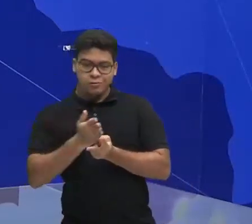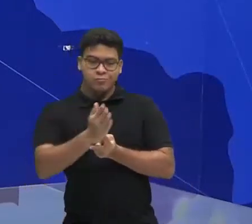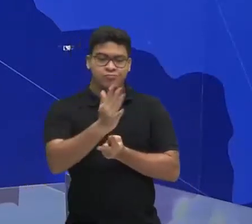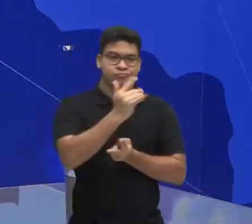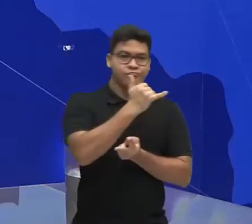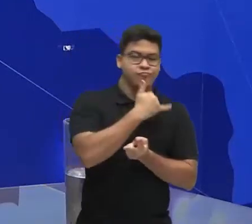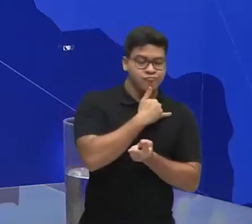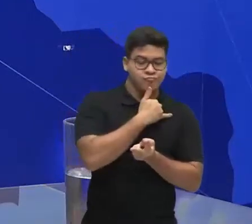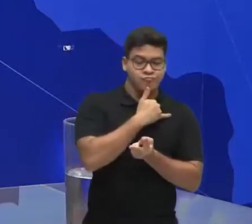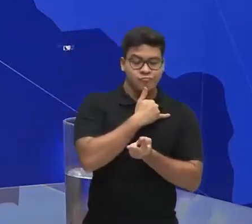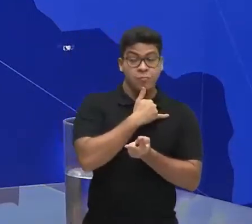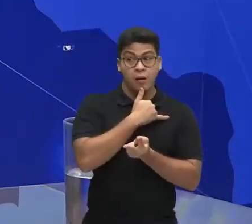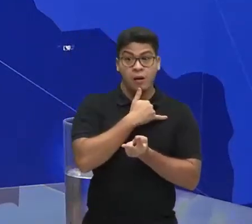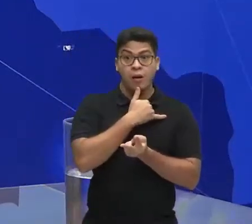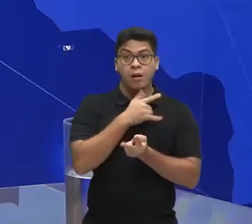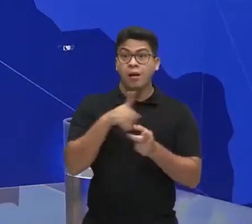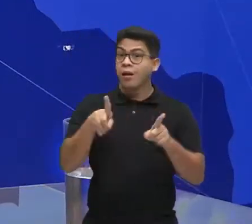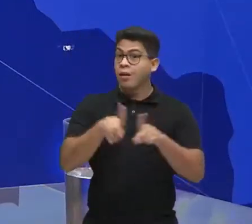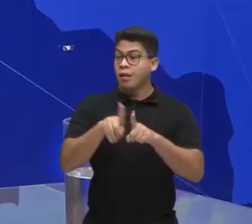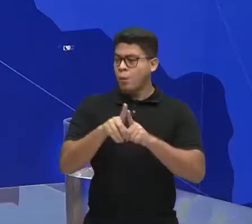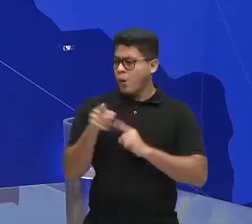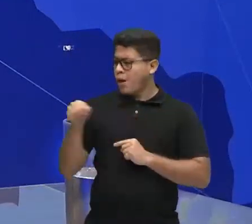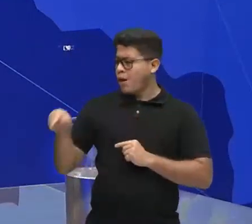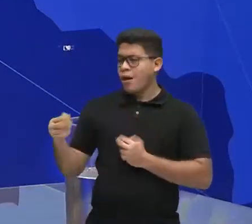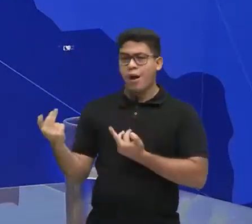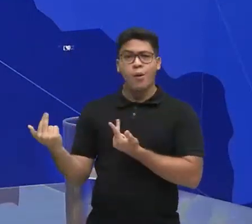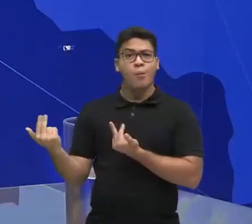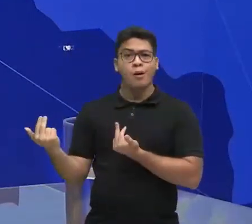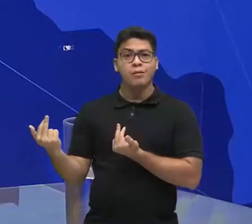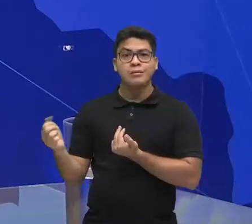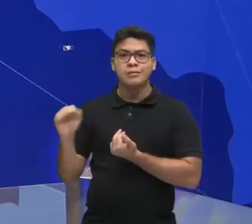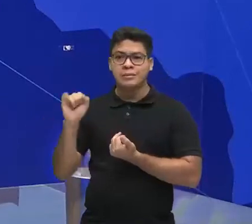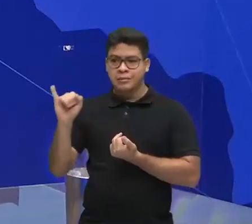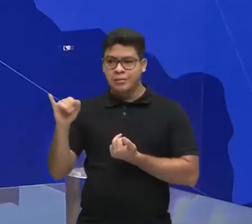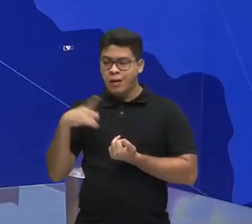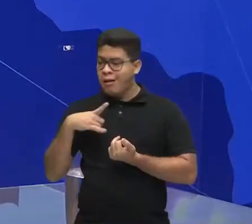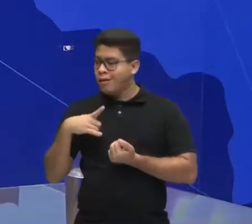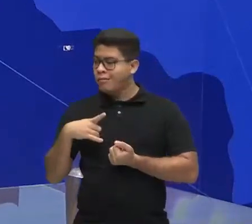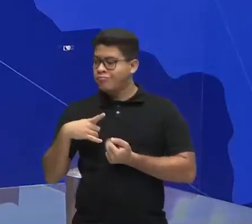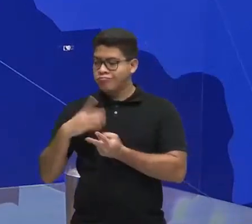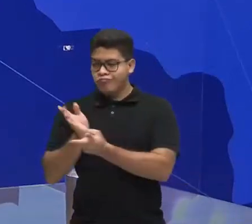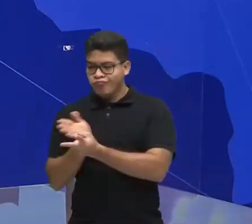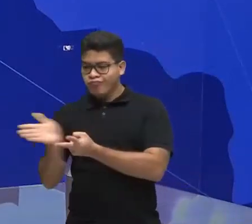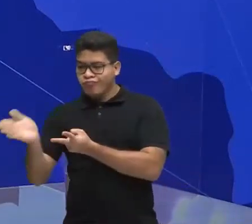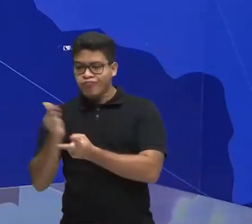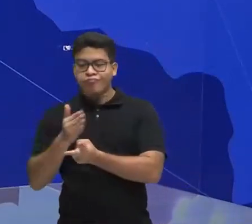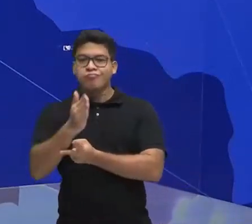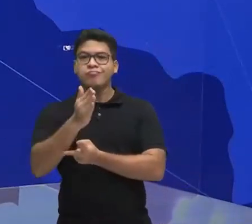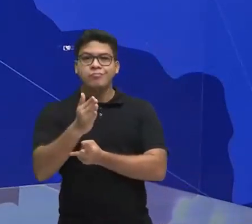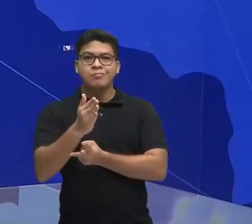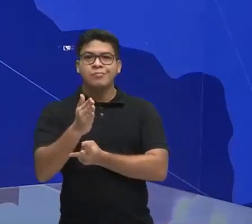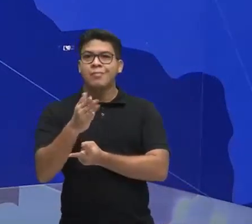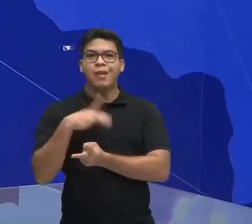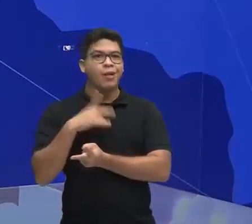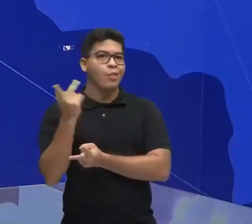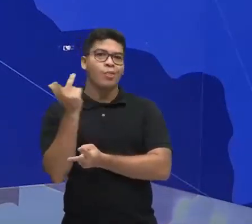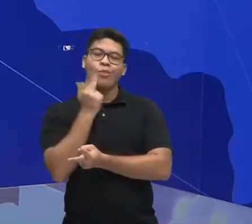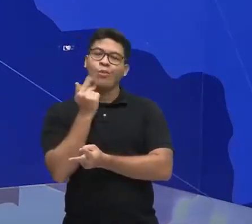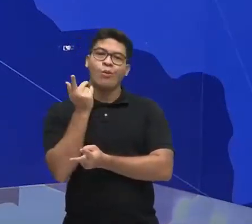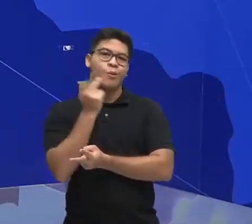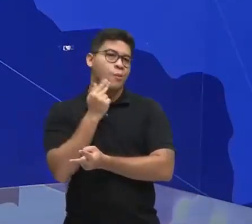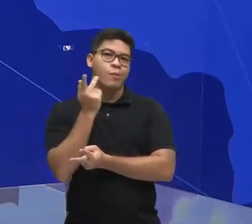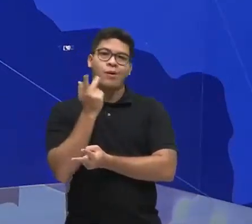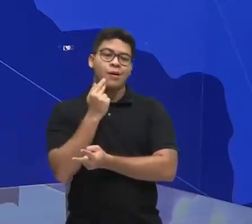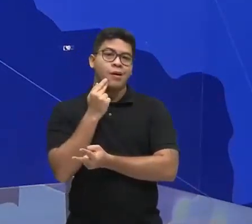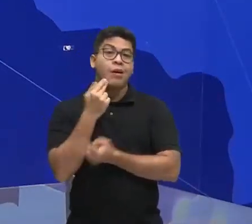momento pode ser eu. E que legal vai ser quando eu tiver também esse colo. Que legal vai ser também, nos meus momentos de sofrimento, eu saber